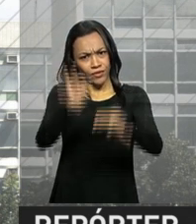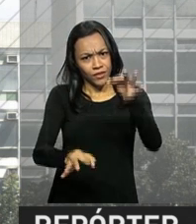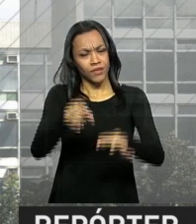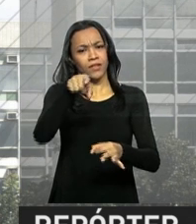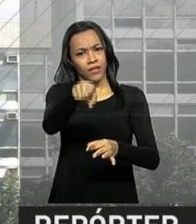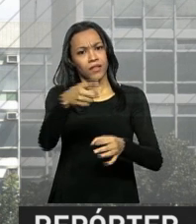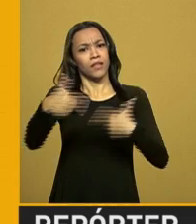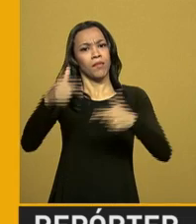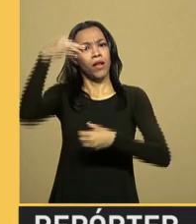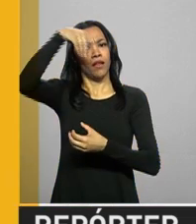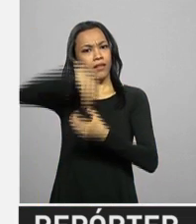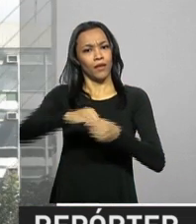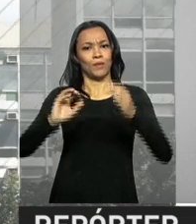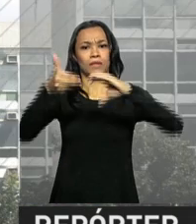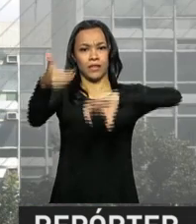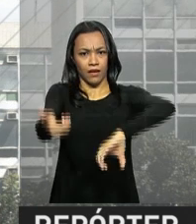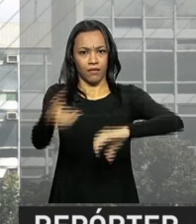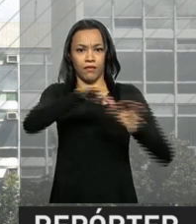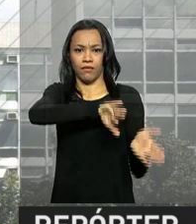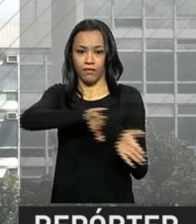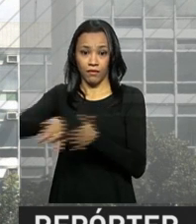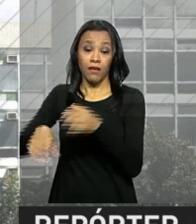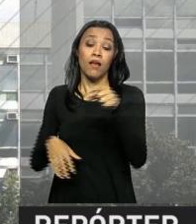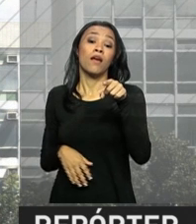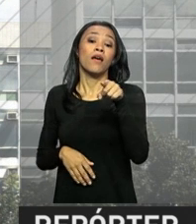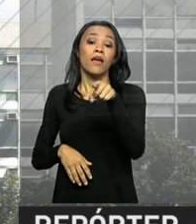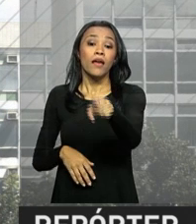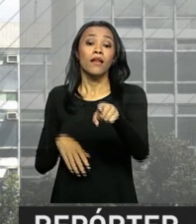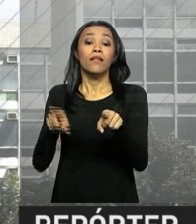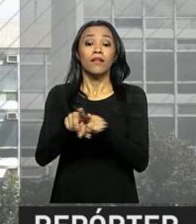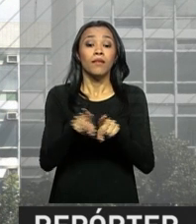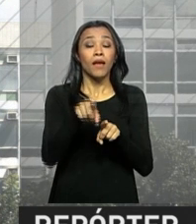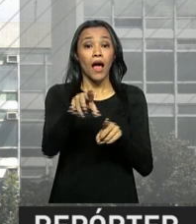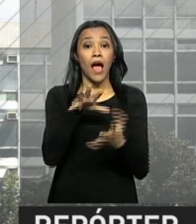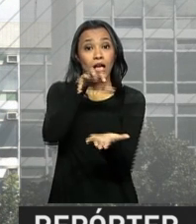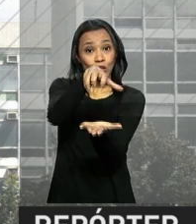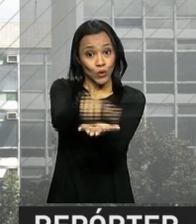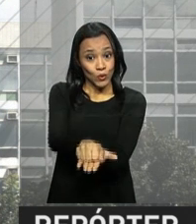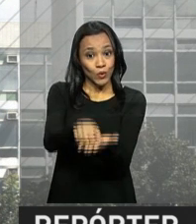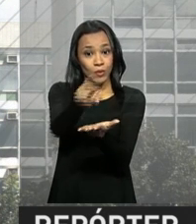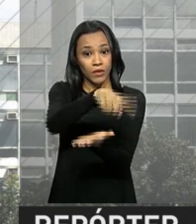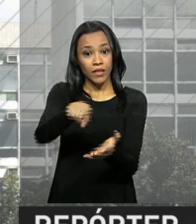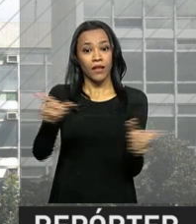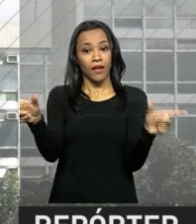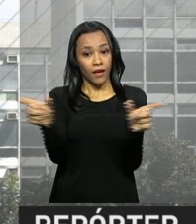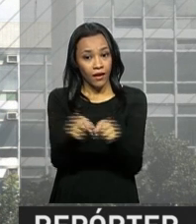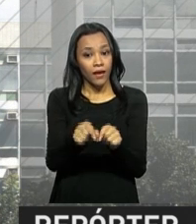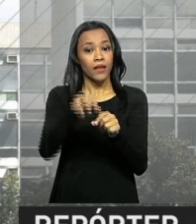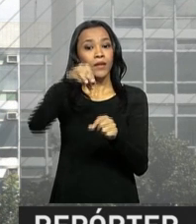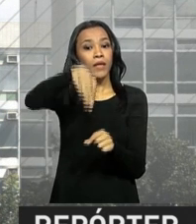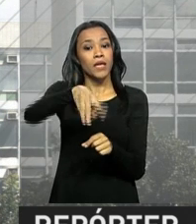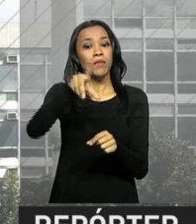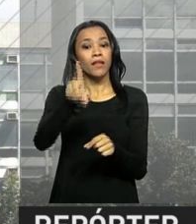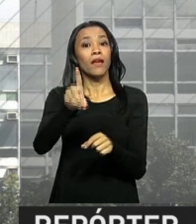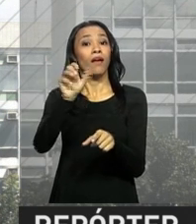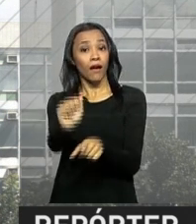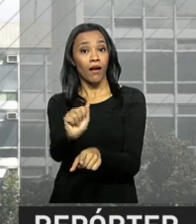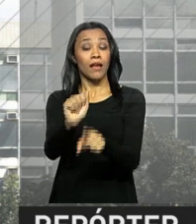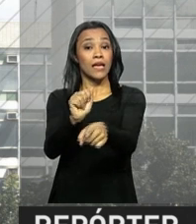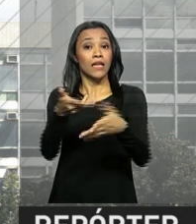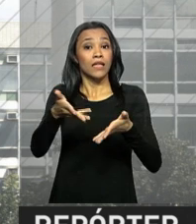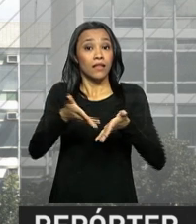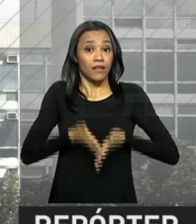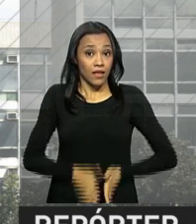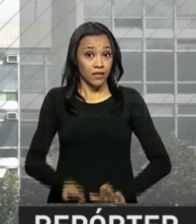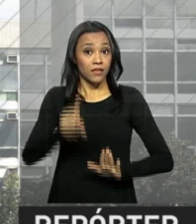Senado Federal. Marcos Pereira assume o Ministério do Desenvolvimento, Indústria, Comércio e Serviços. Nascido em Linhares, no interior